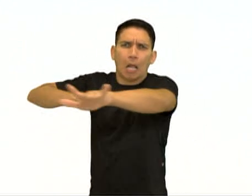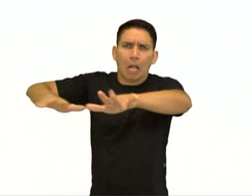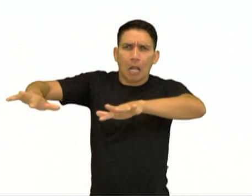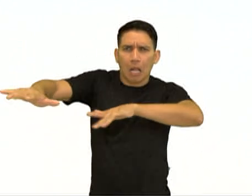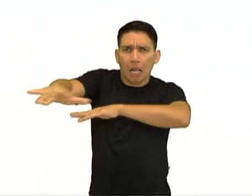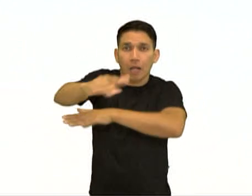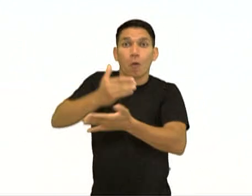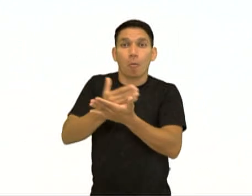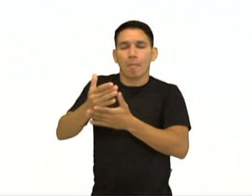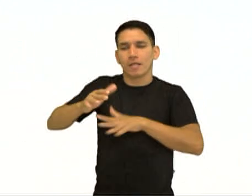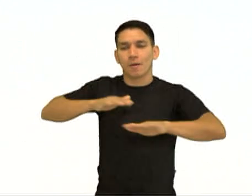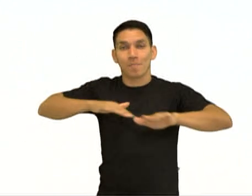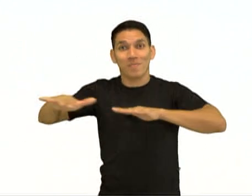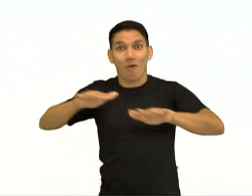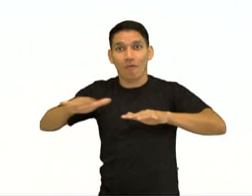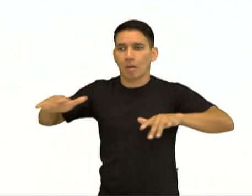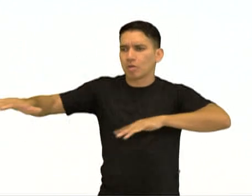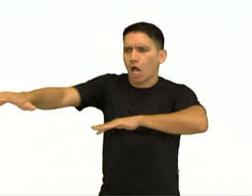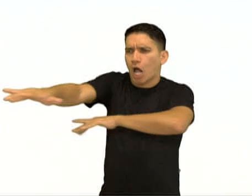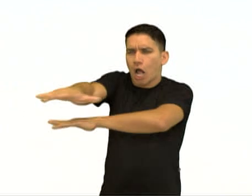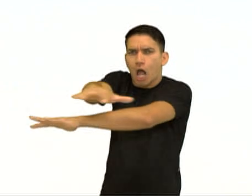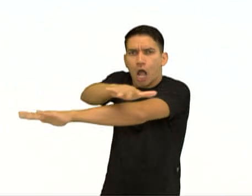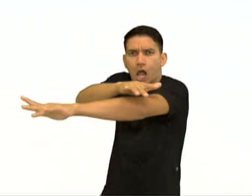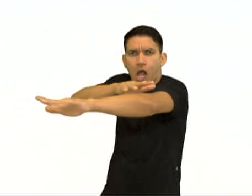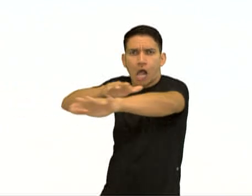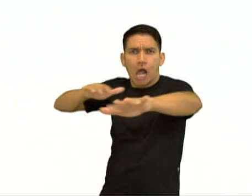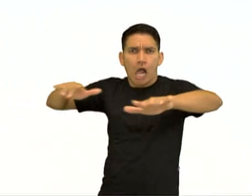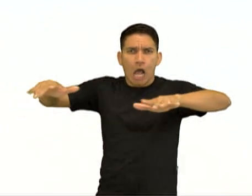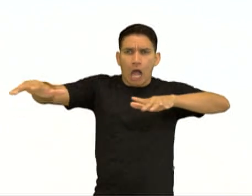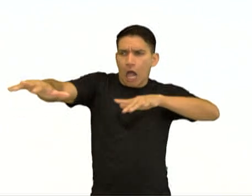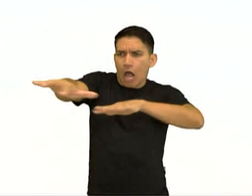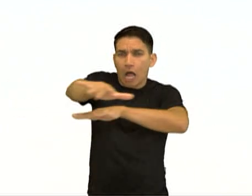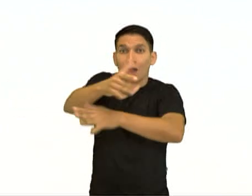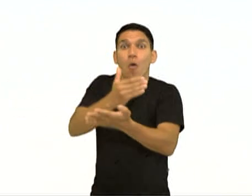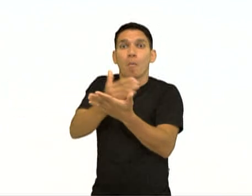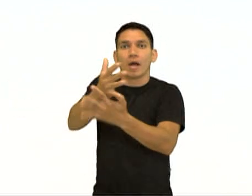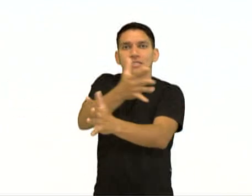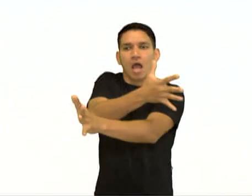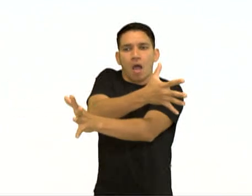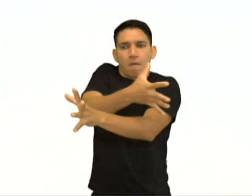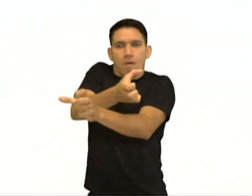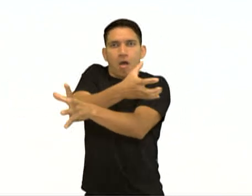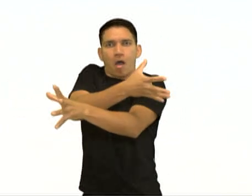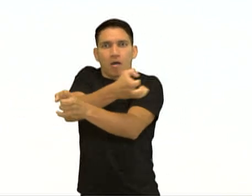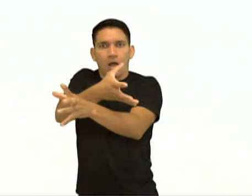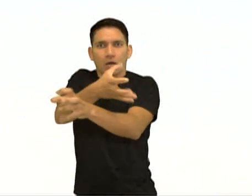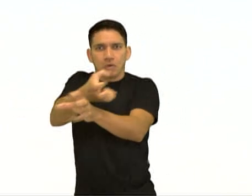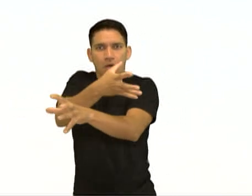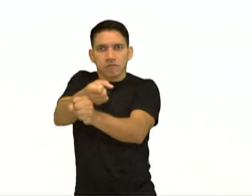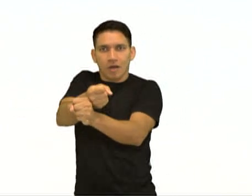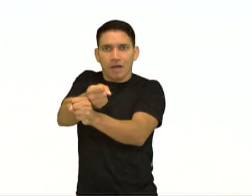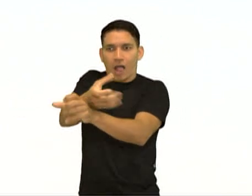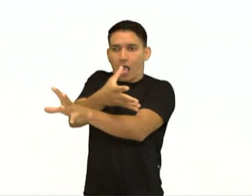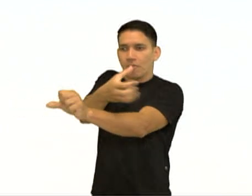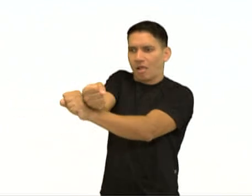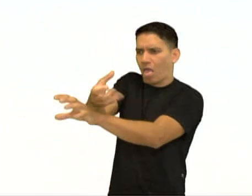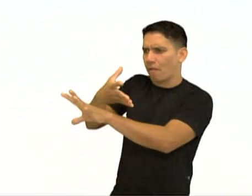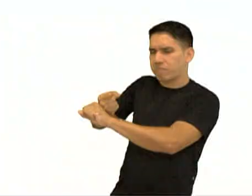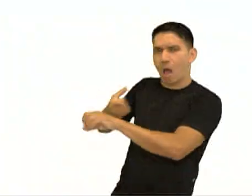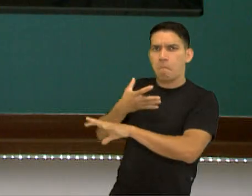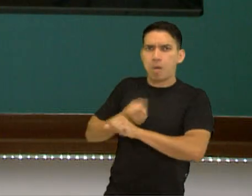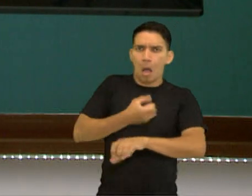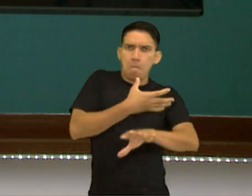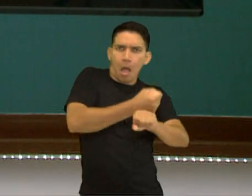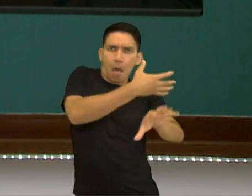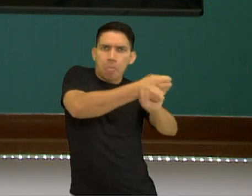se movimentar em forma circular e a partir do momento que elas foram se atraindo, a força de gravidade de